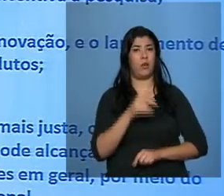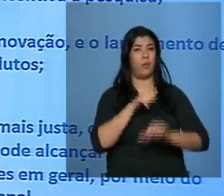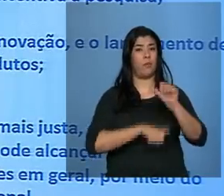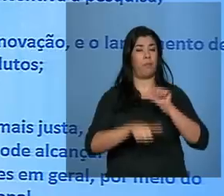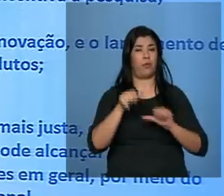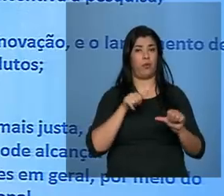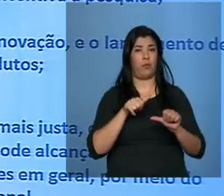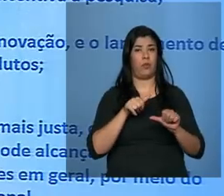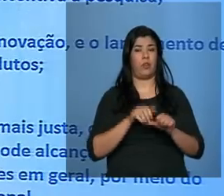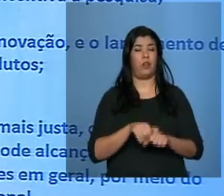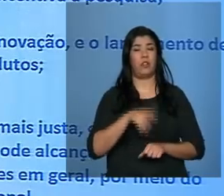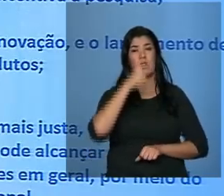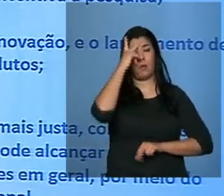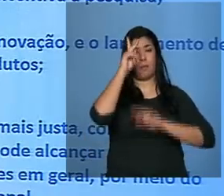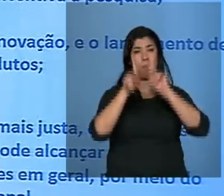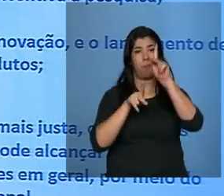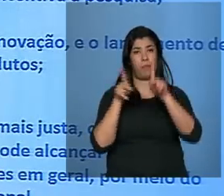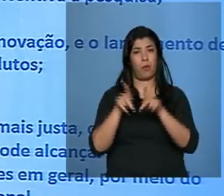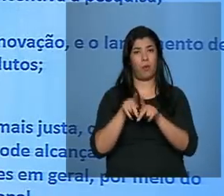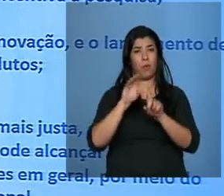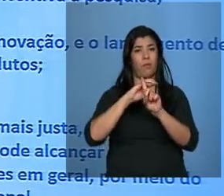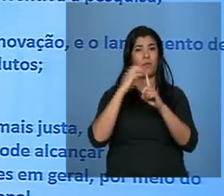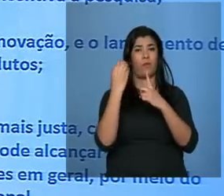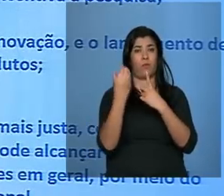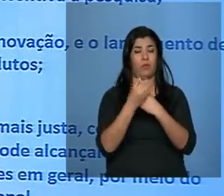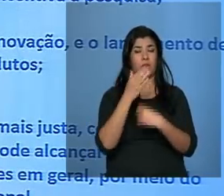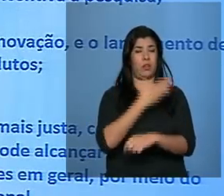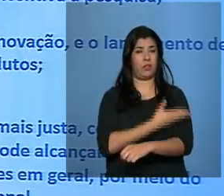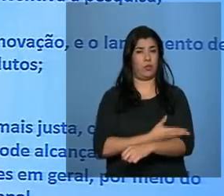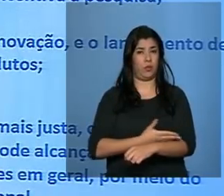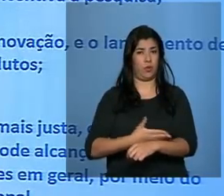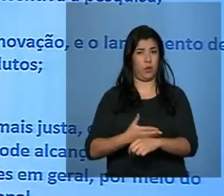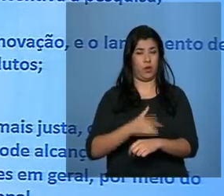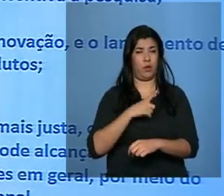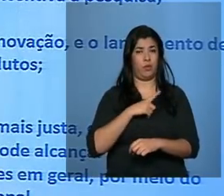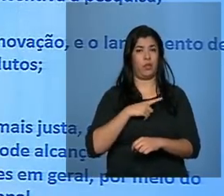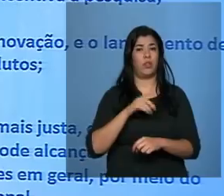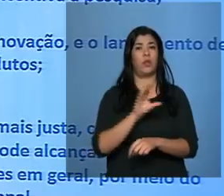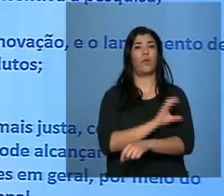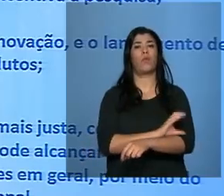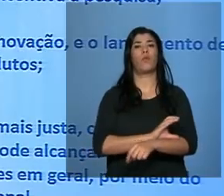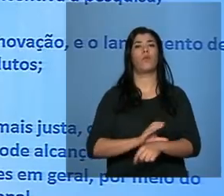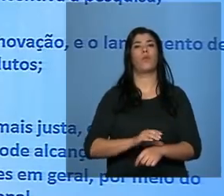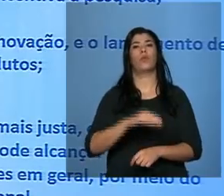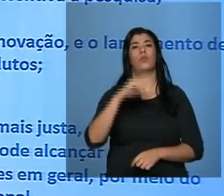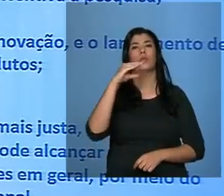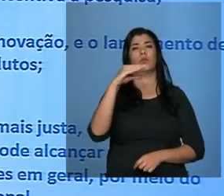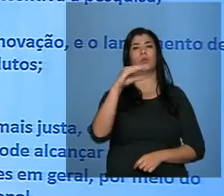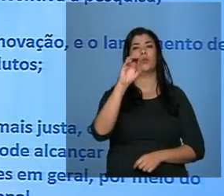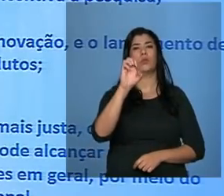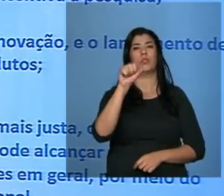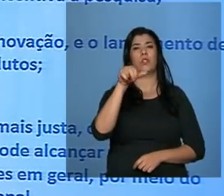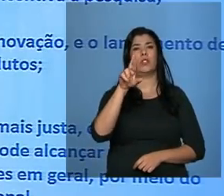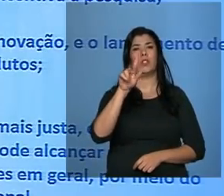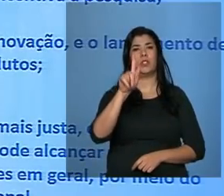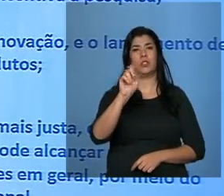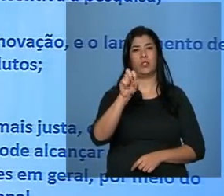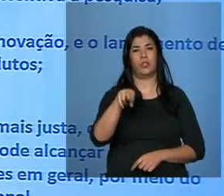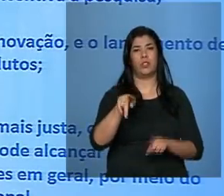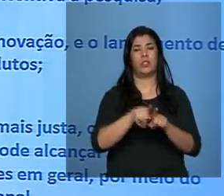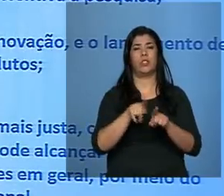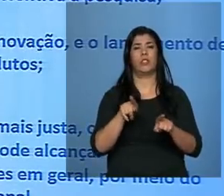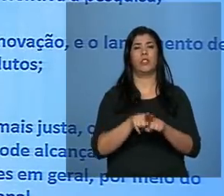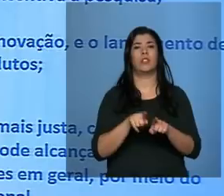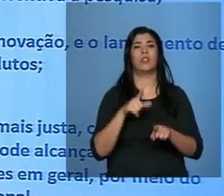comunidades tradicionais a terem voto no Conselho de Recursos Genéticos, CEGEM, e participação nas decisões do fundo